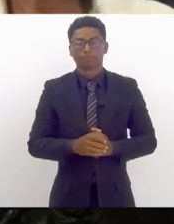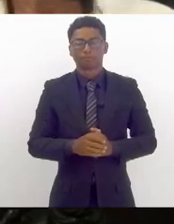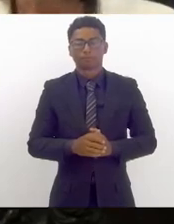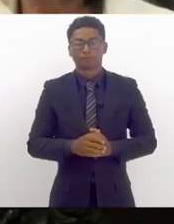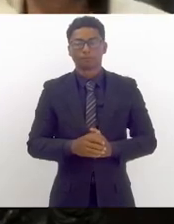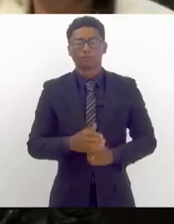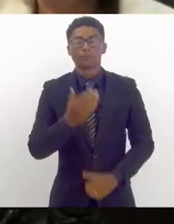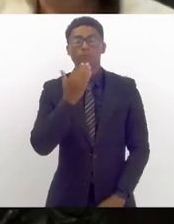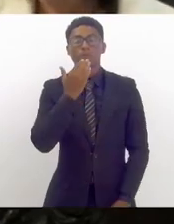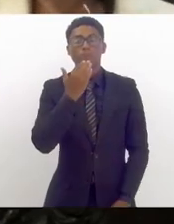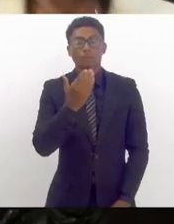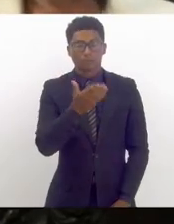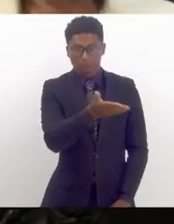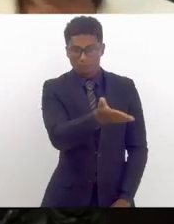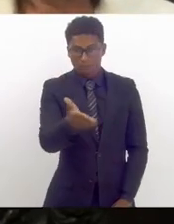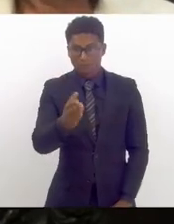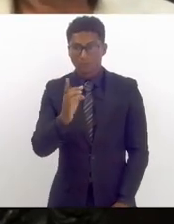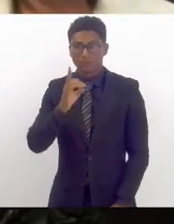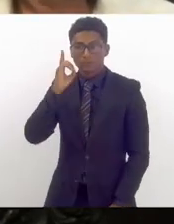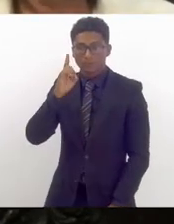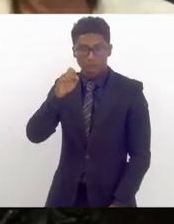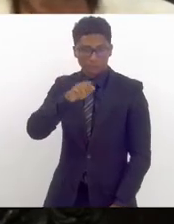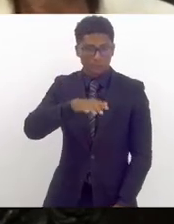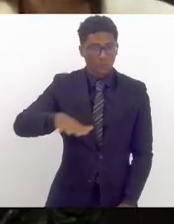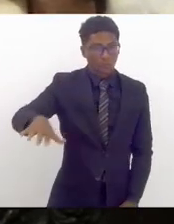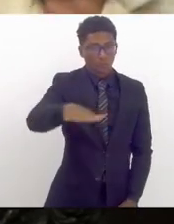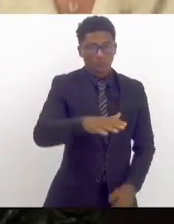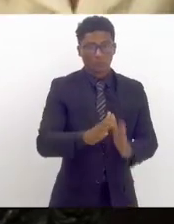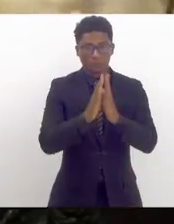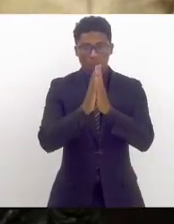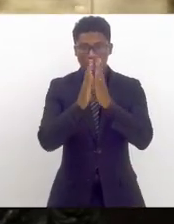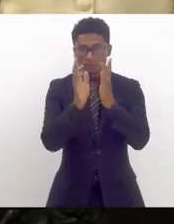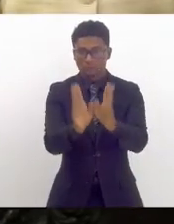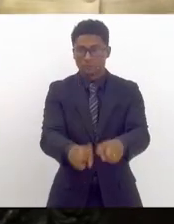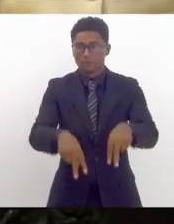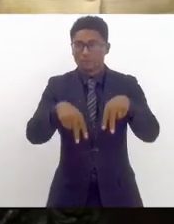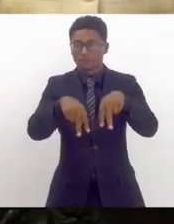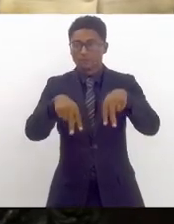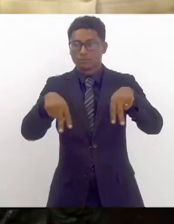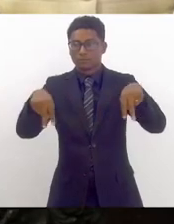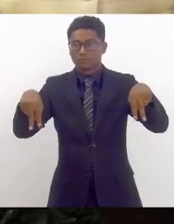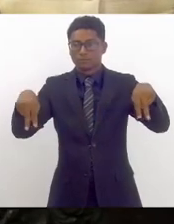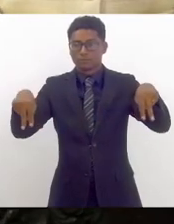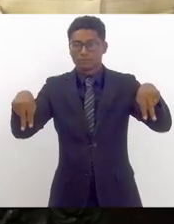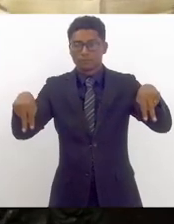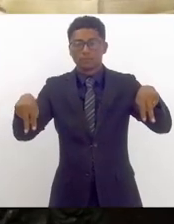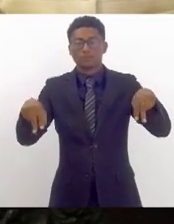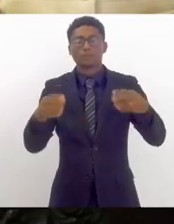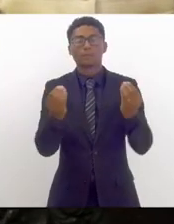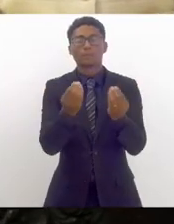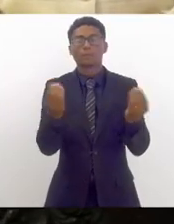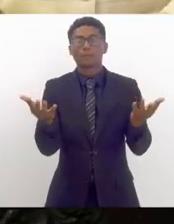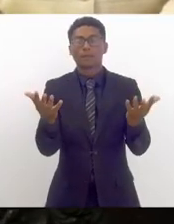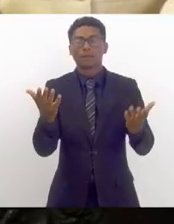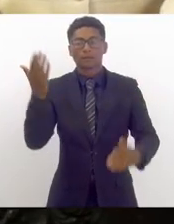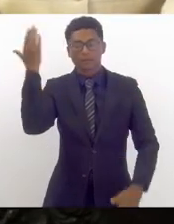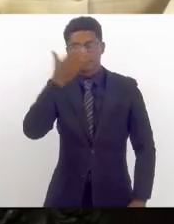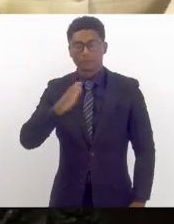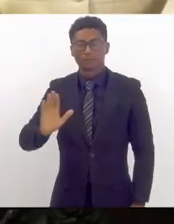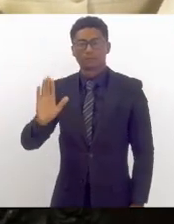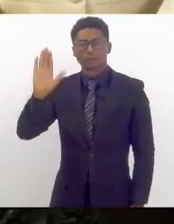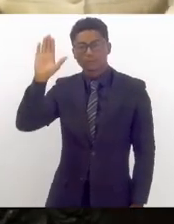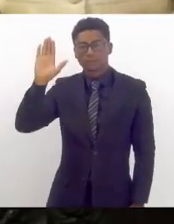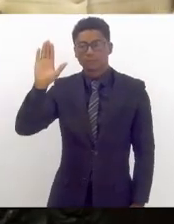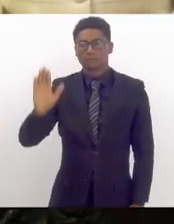Solicito aos deputados e deputadas diplomados que se coloquem de pé para proceder à declaração do compromisso solene